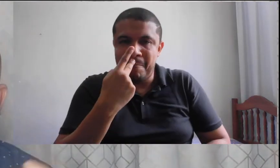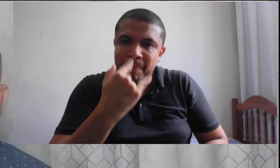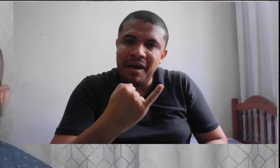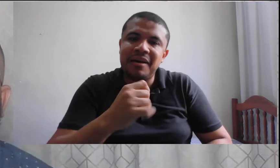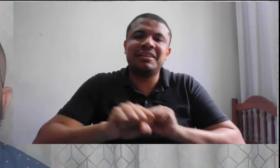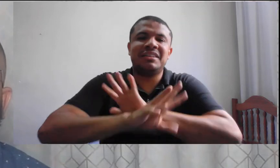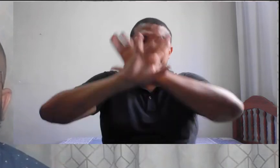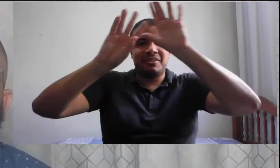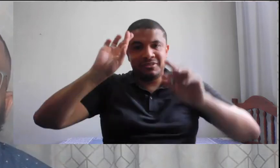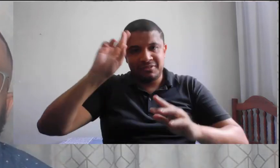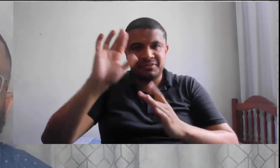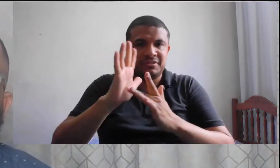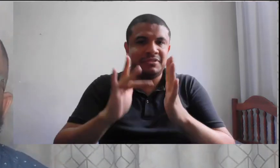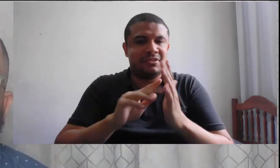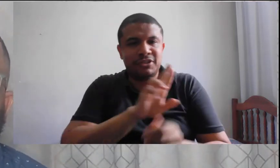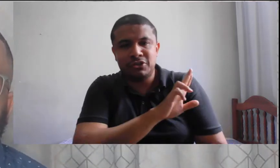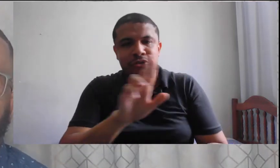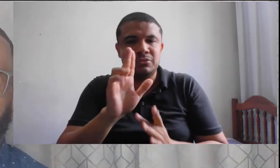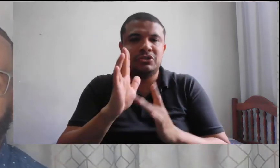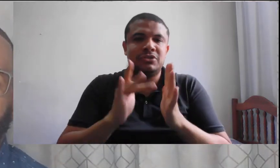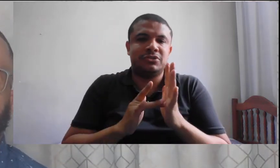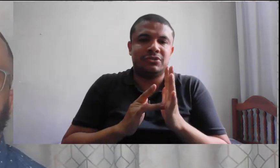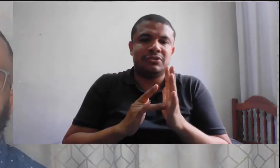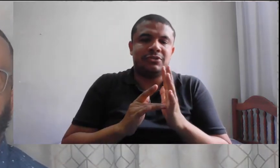transbordante da glória do Senhor em nome de Jesus.